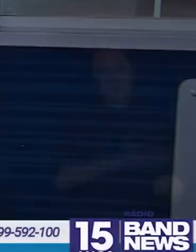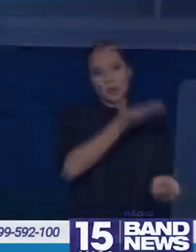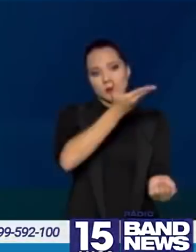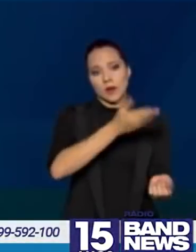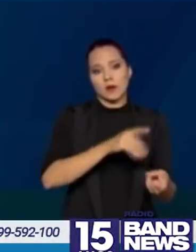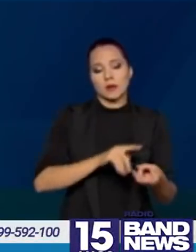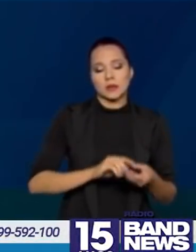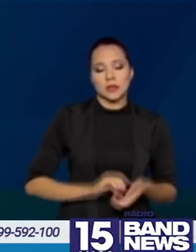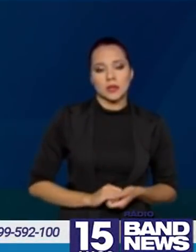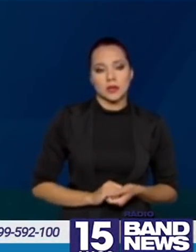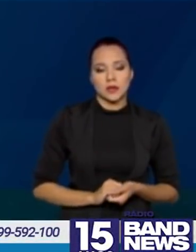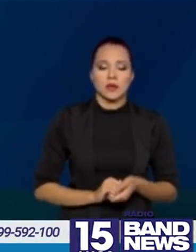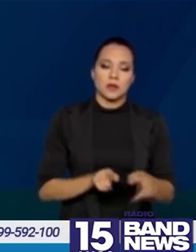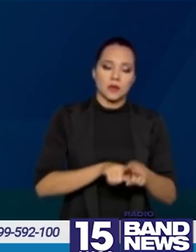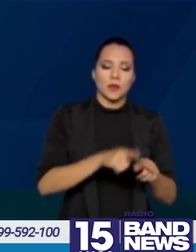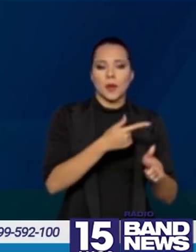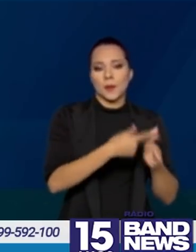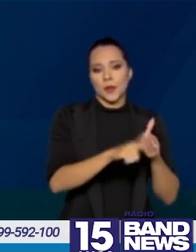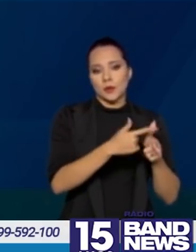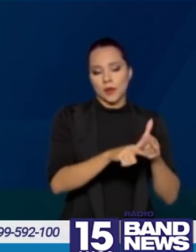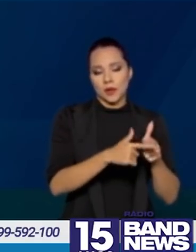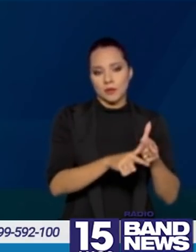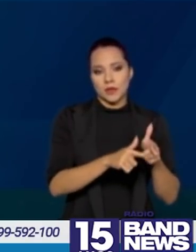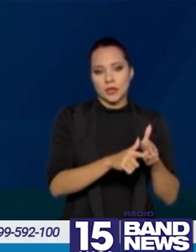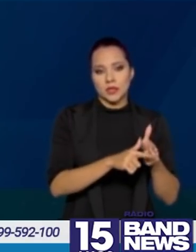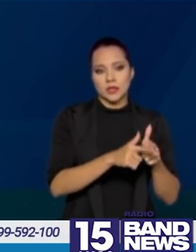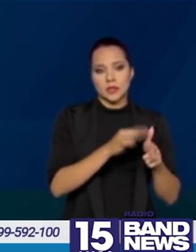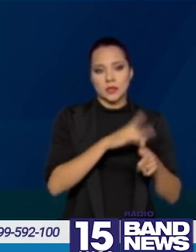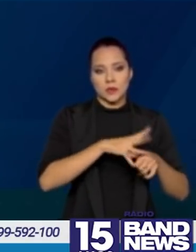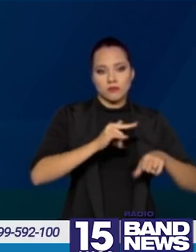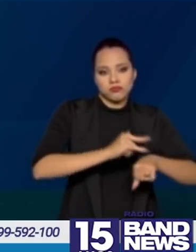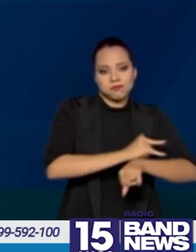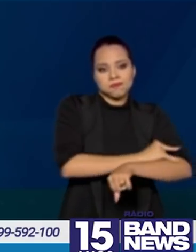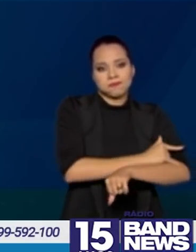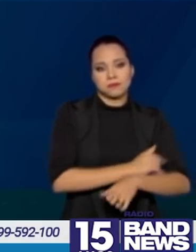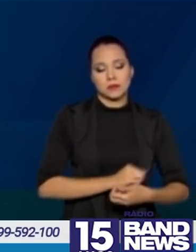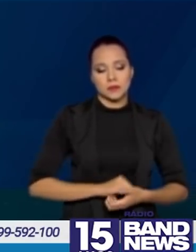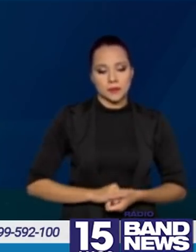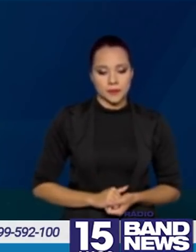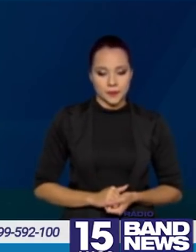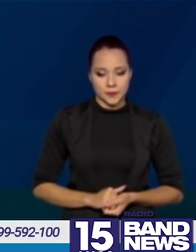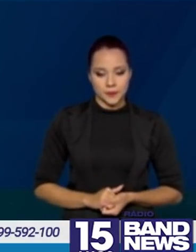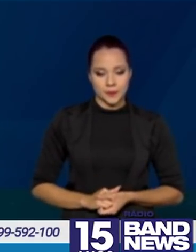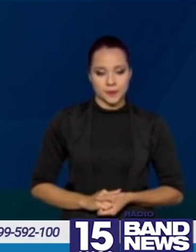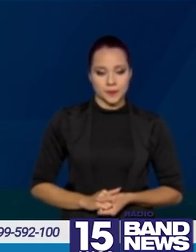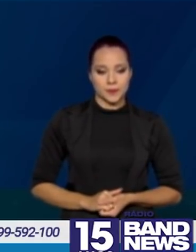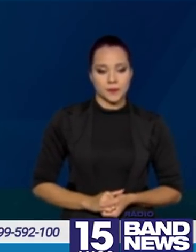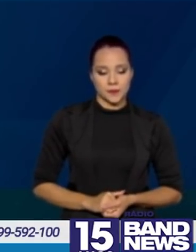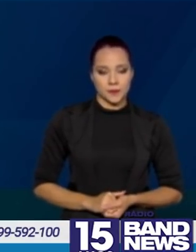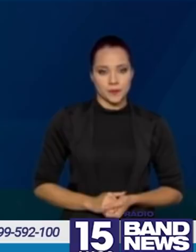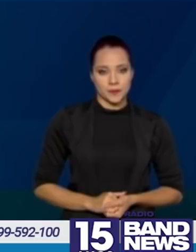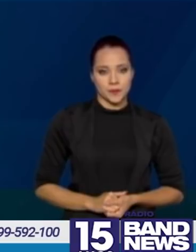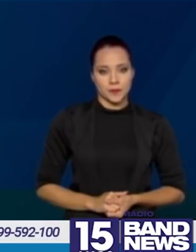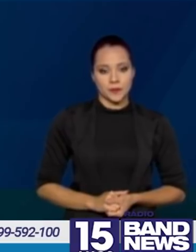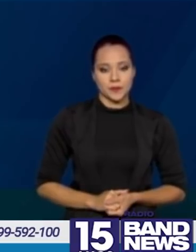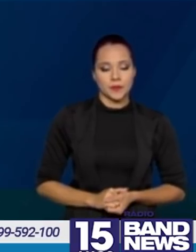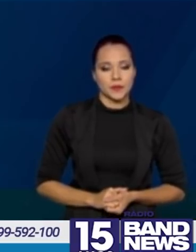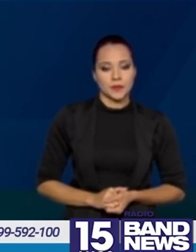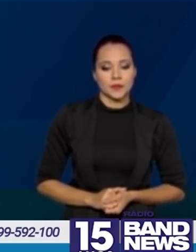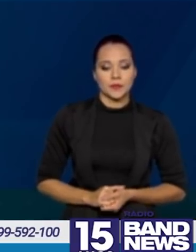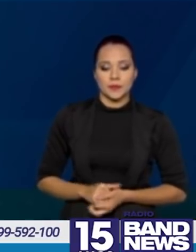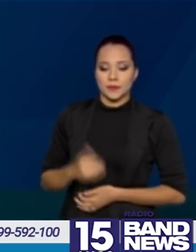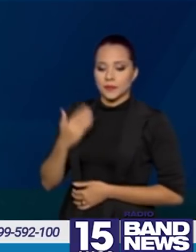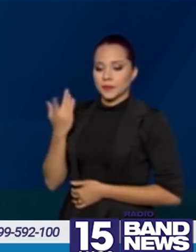do Remdesivir, que é o primeiro medicamento aprovado pela Anvisa e que tem na bula a indicação para o tratamento